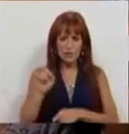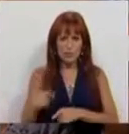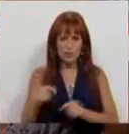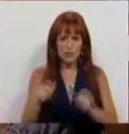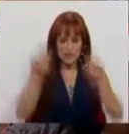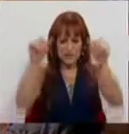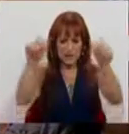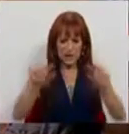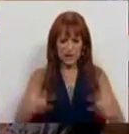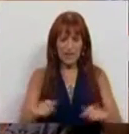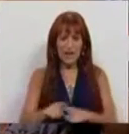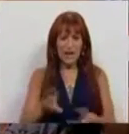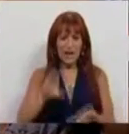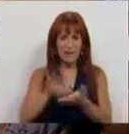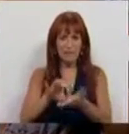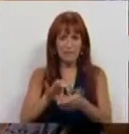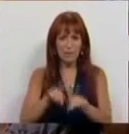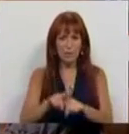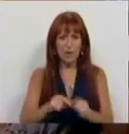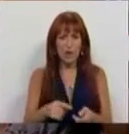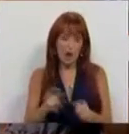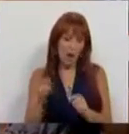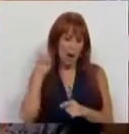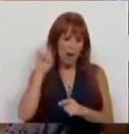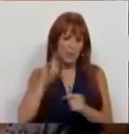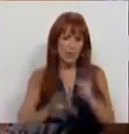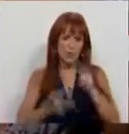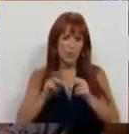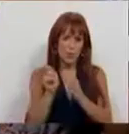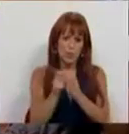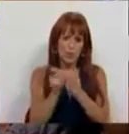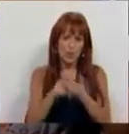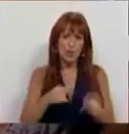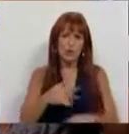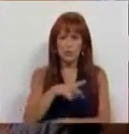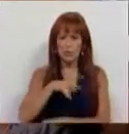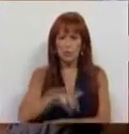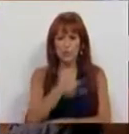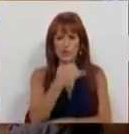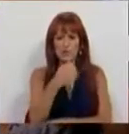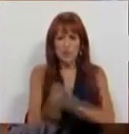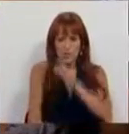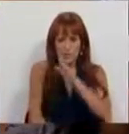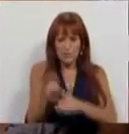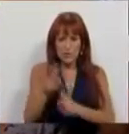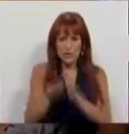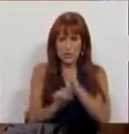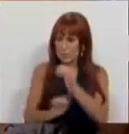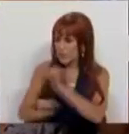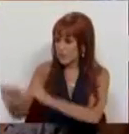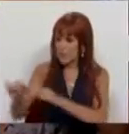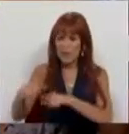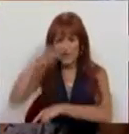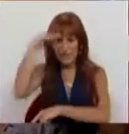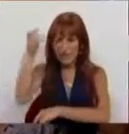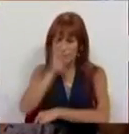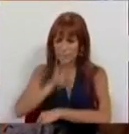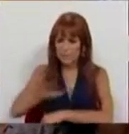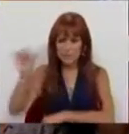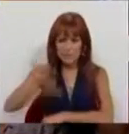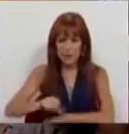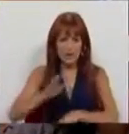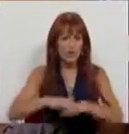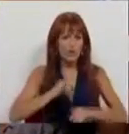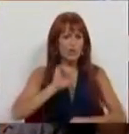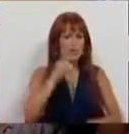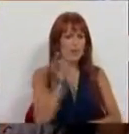fixo é no essencial, no item construção, em que o Portugal 2020, por má programação vossa, tem mais dificuldades em executar e porque